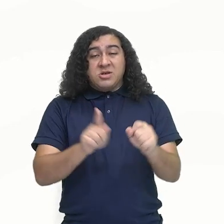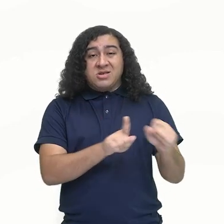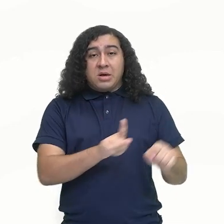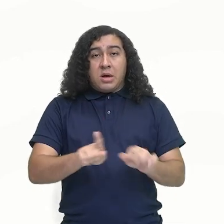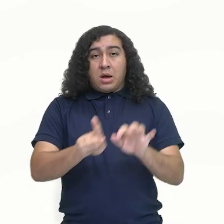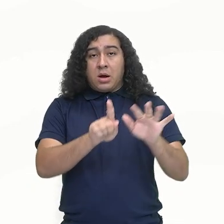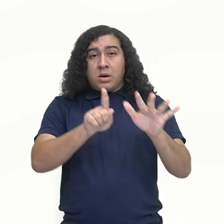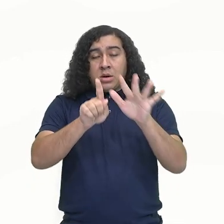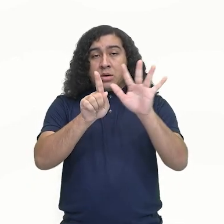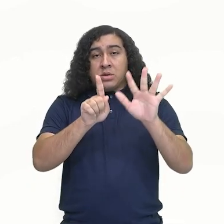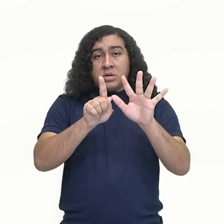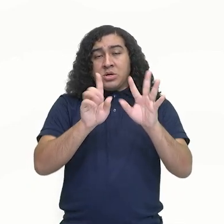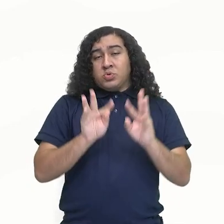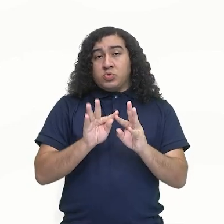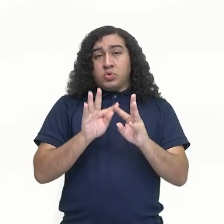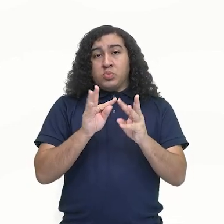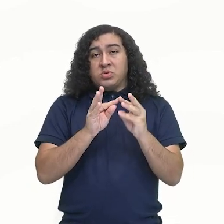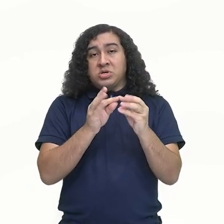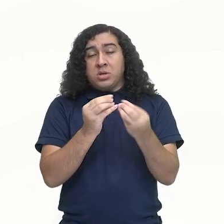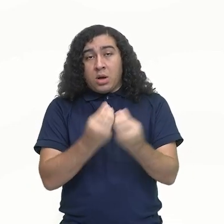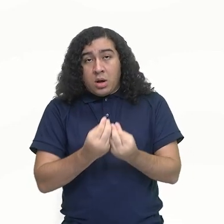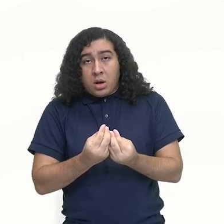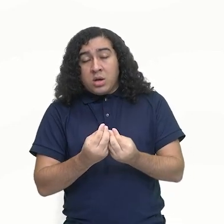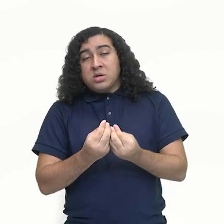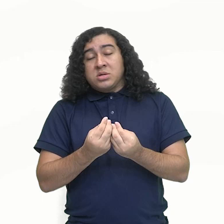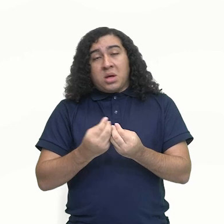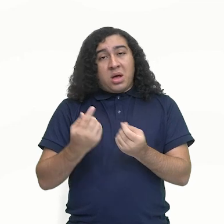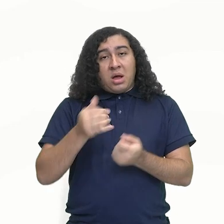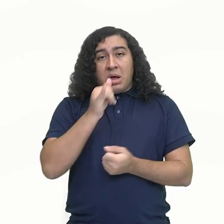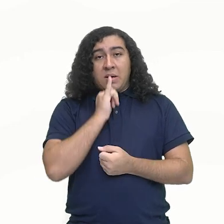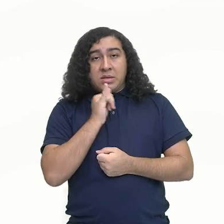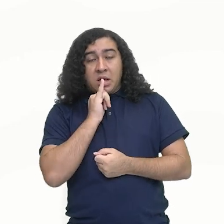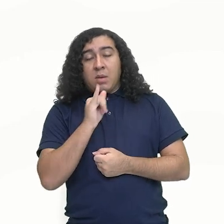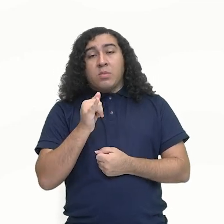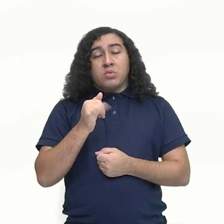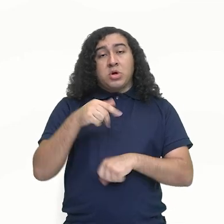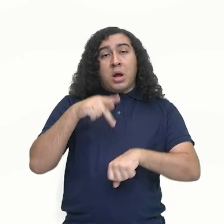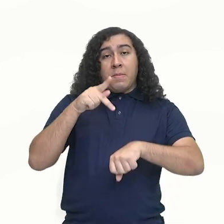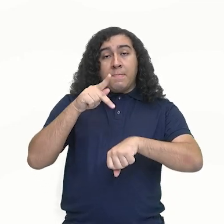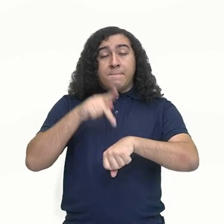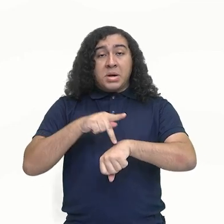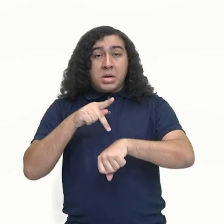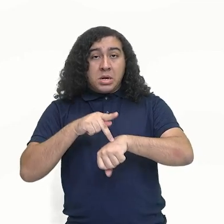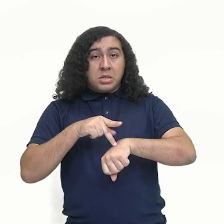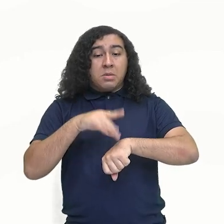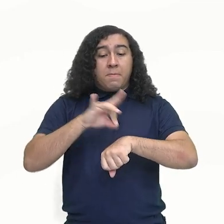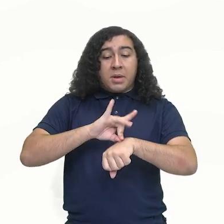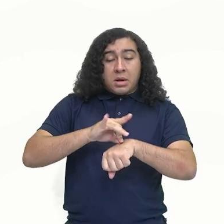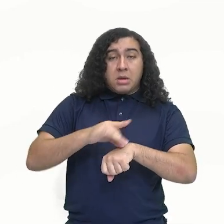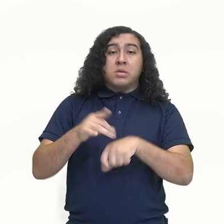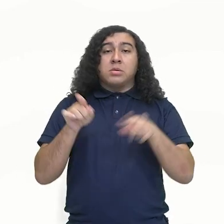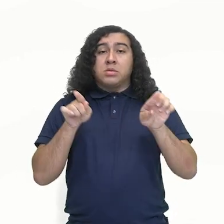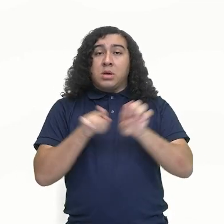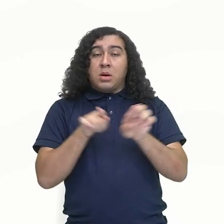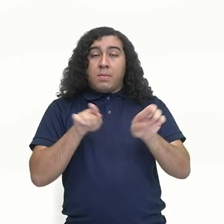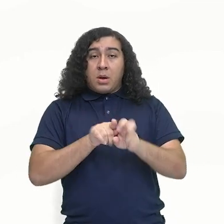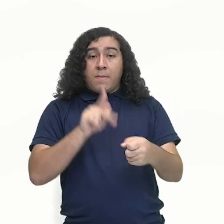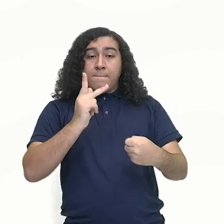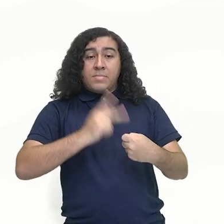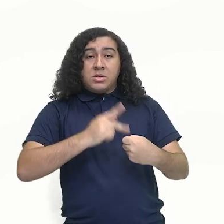aí eu coloquei alguns para vocês observarem, como o carvão, o petróleo, o gás natural, que são aí os